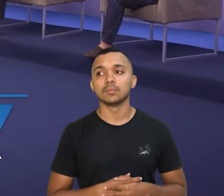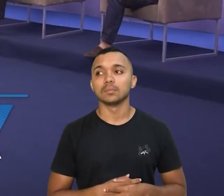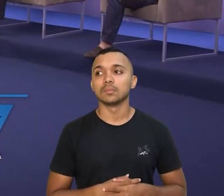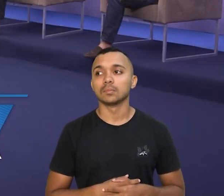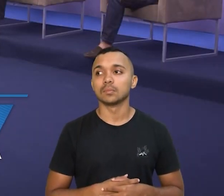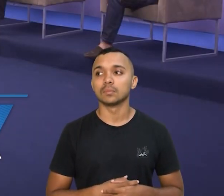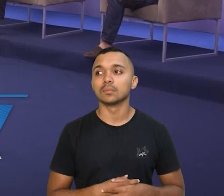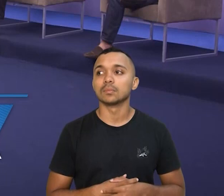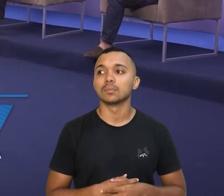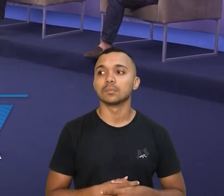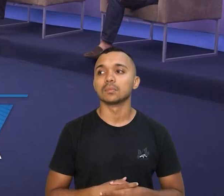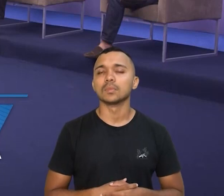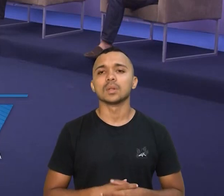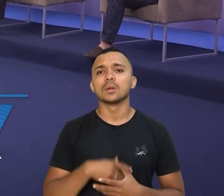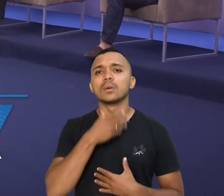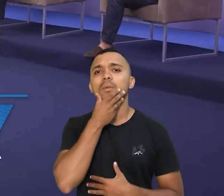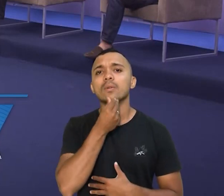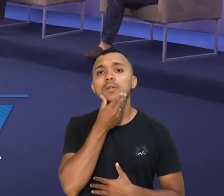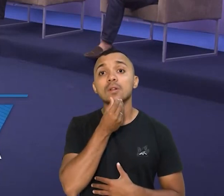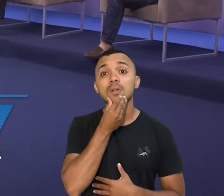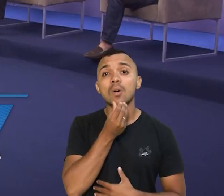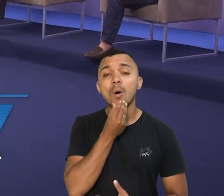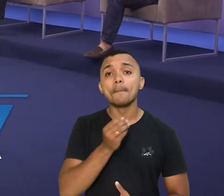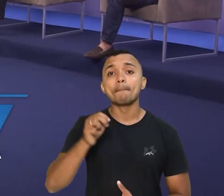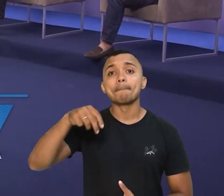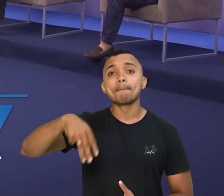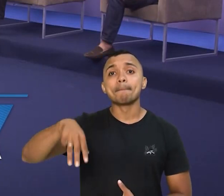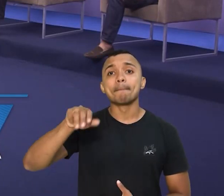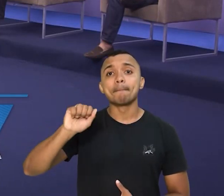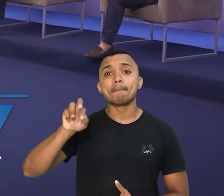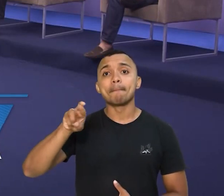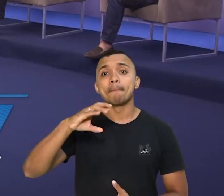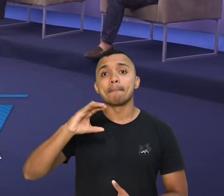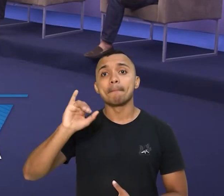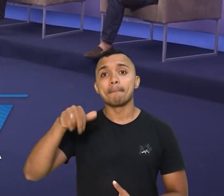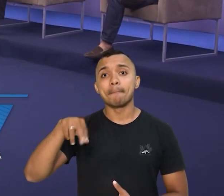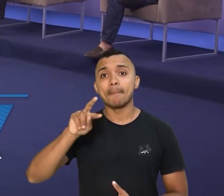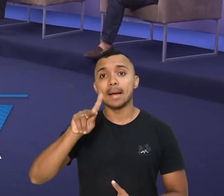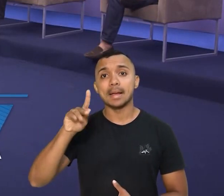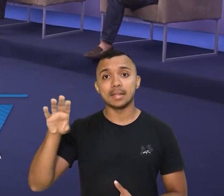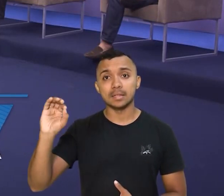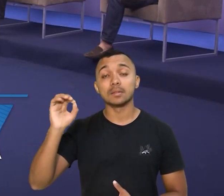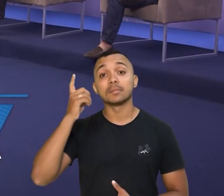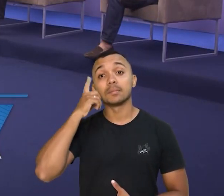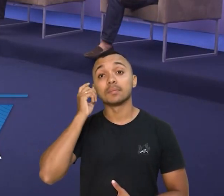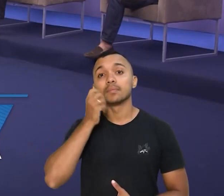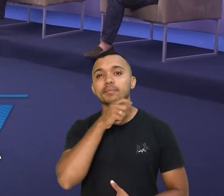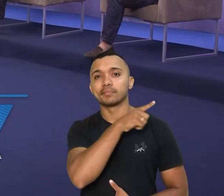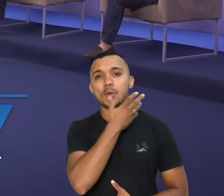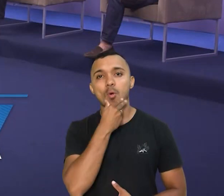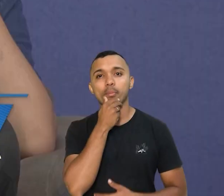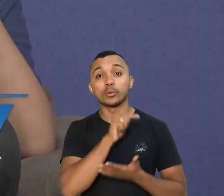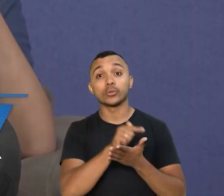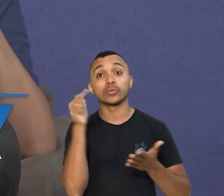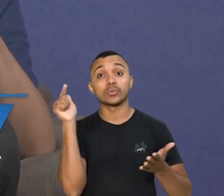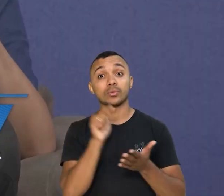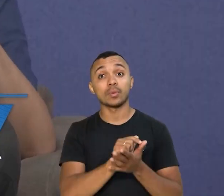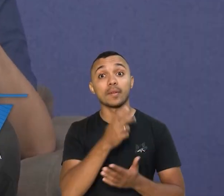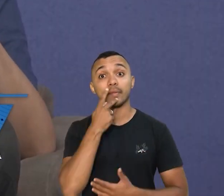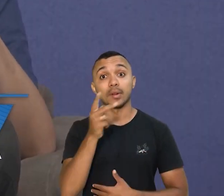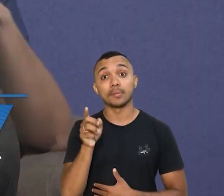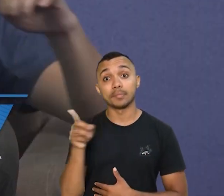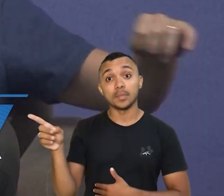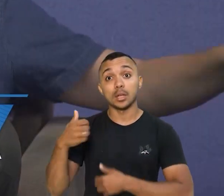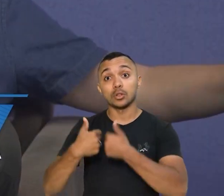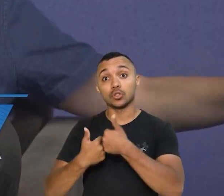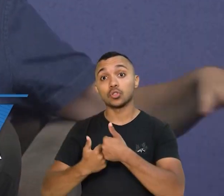Fortaleza? Quem? Marcinho? Sim. Não, peraí, aquele que você deu de 2018, confusão na Rádio Povo. 19. O Miguel Júnior foi falar que o Marcinho... E aí, todo ano